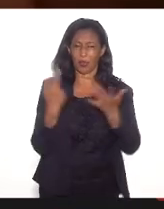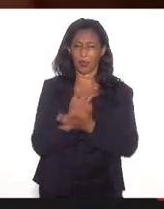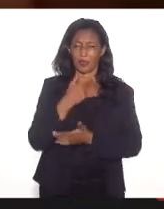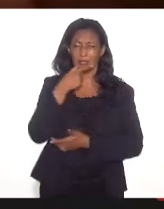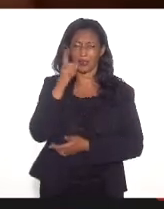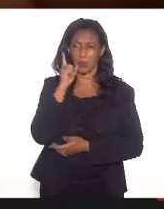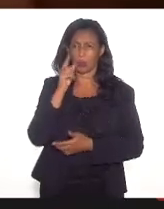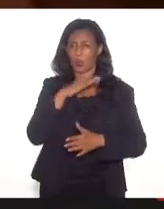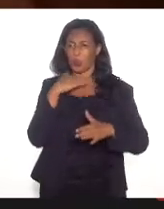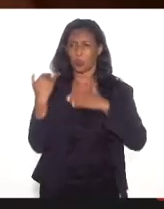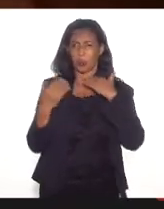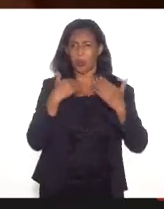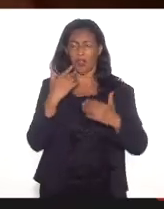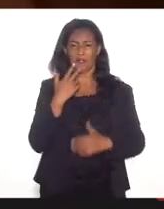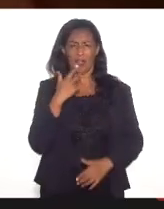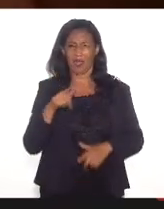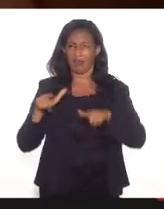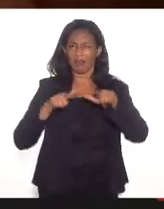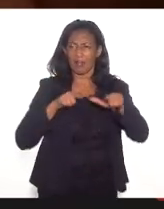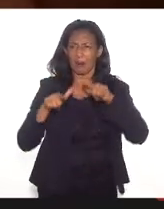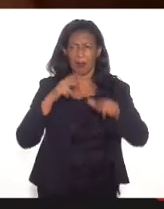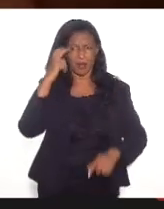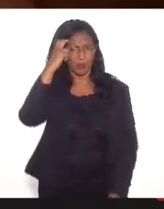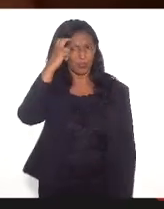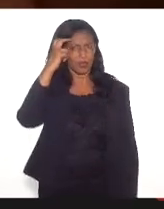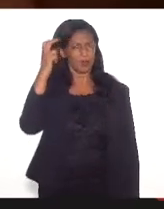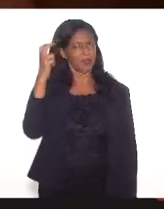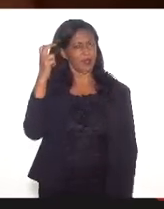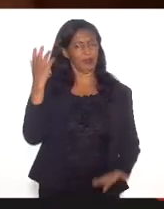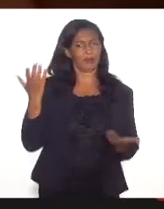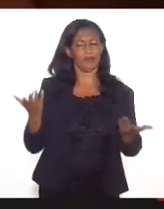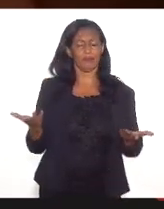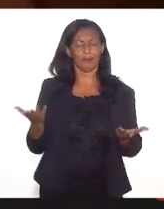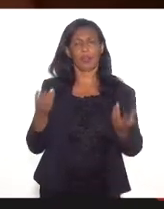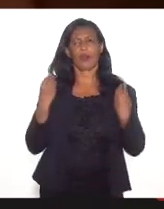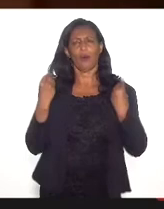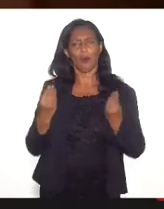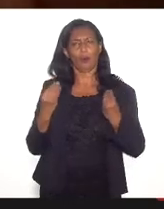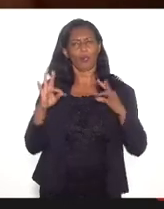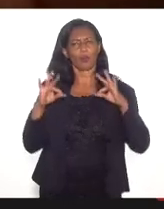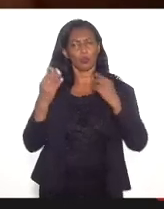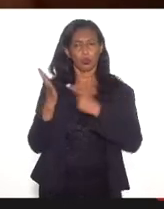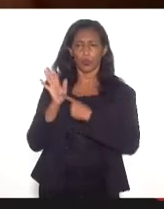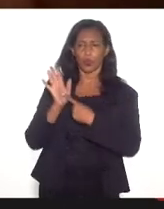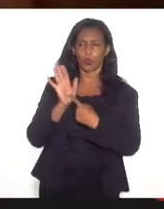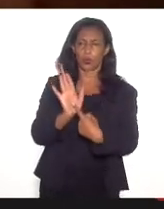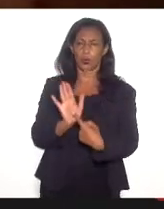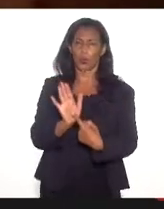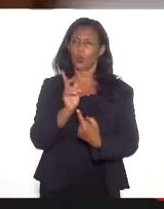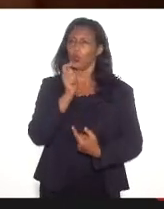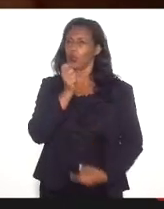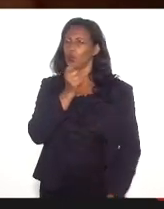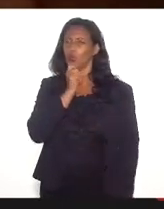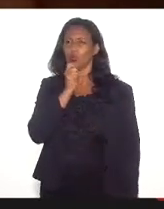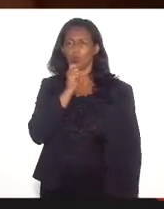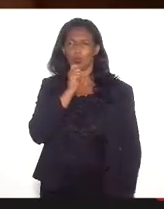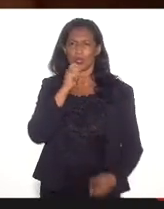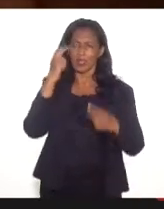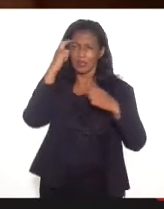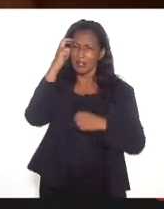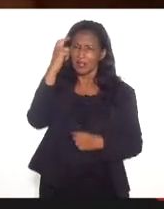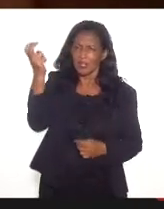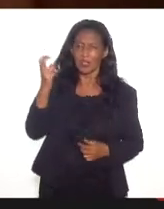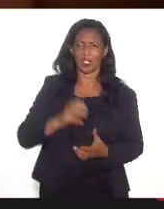como um trabalho de inteligência. Ora, tudo que aquilo ali revelou é que não há inteligência alguma, porque qual é a operação